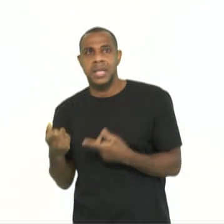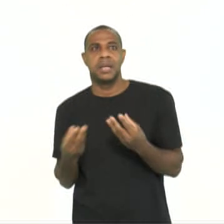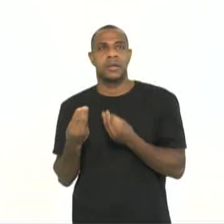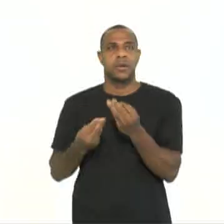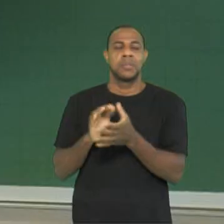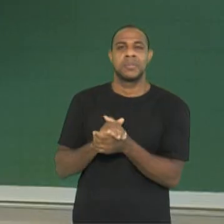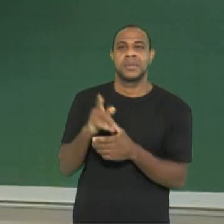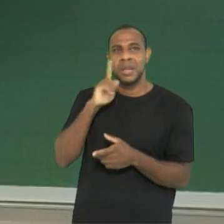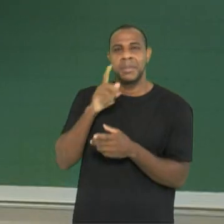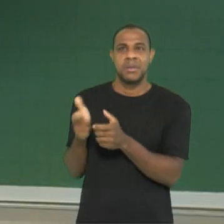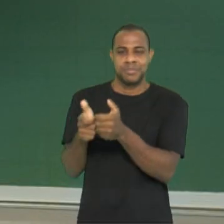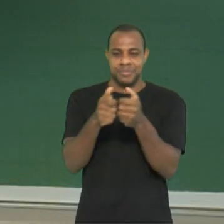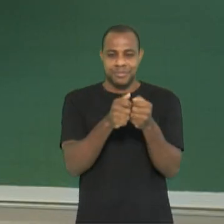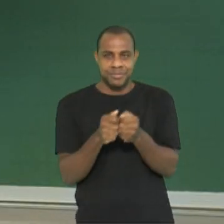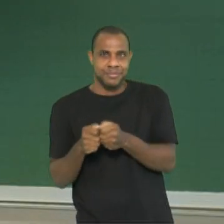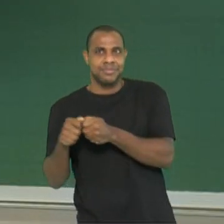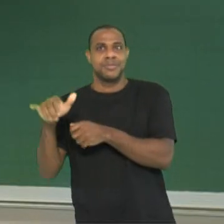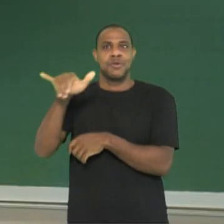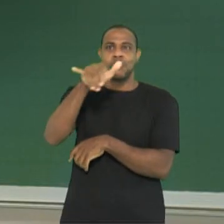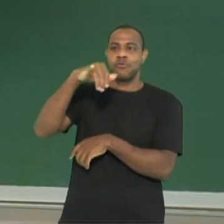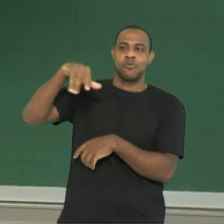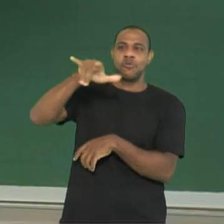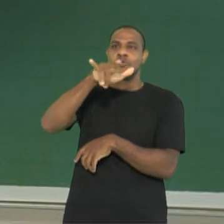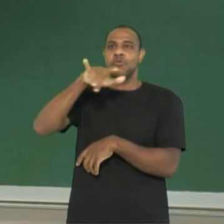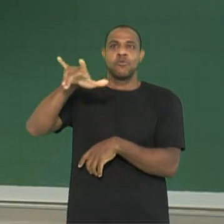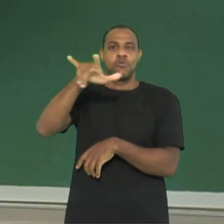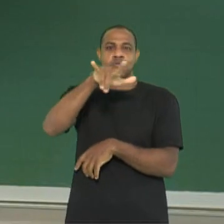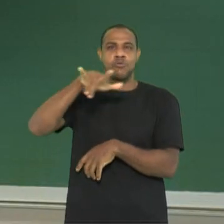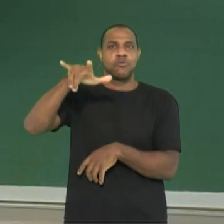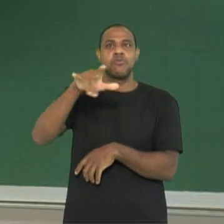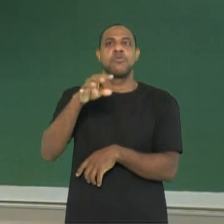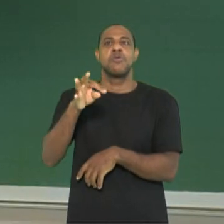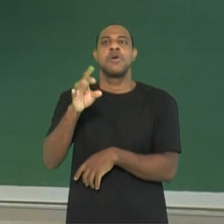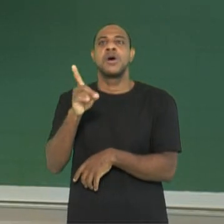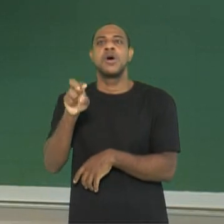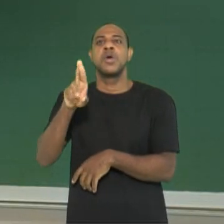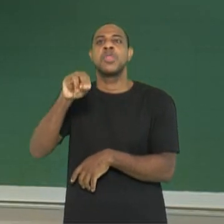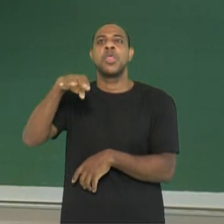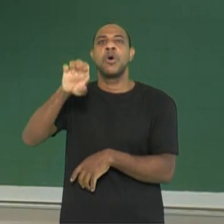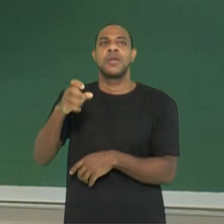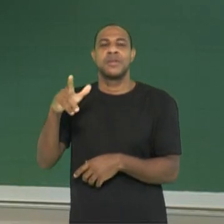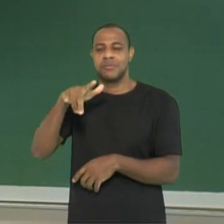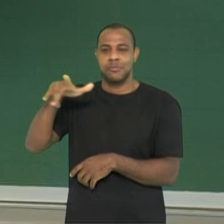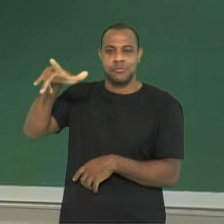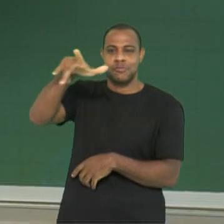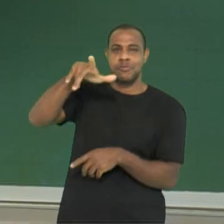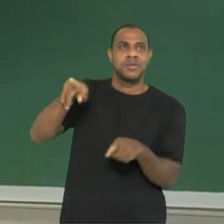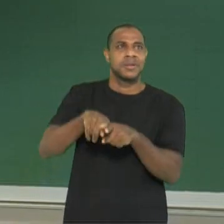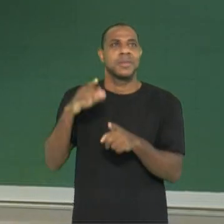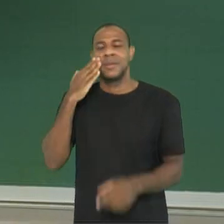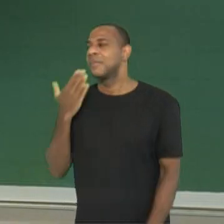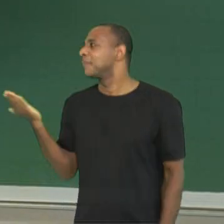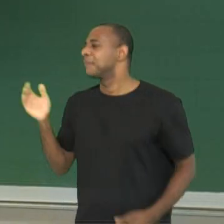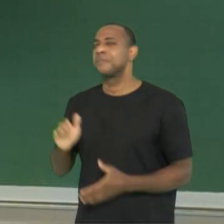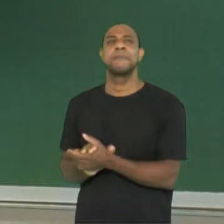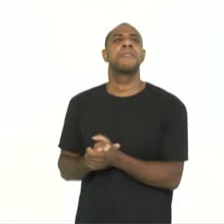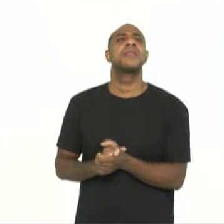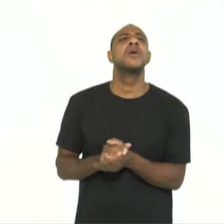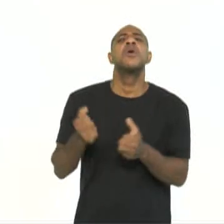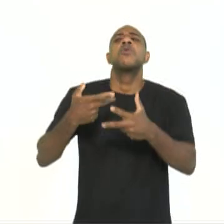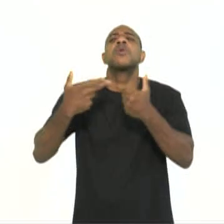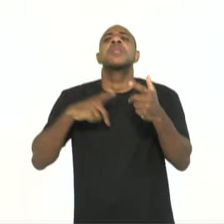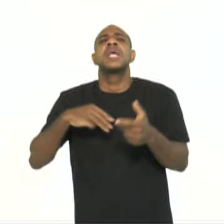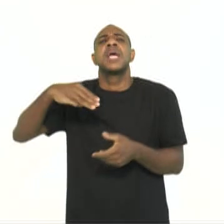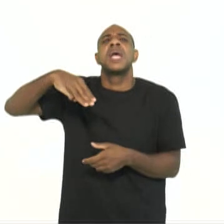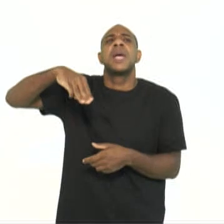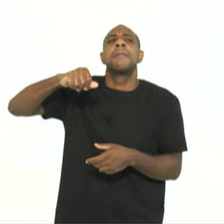drones. E aqui a gente vai relembrar os elementos que compõem um mapa. Olha aqui na tela. Primeira parte que a gente